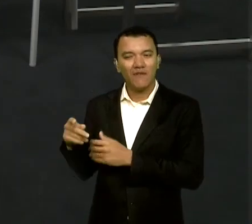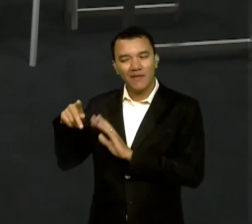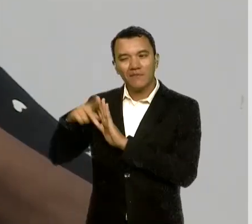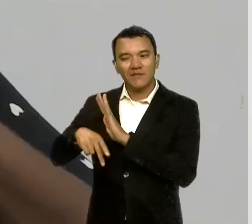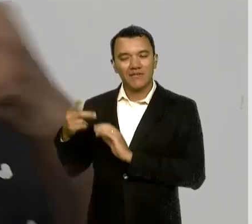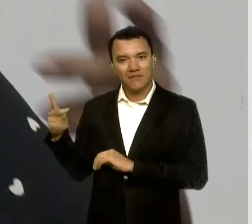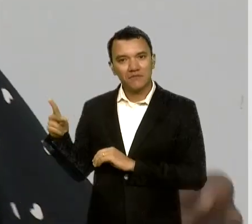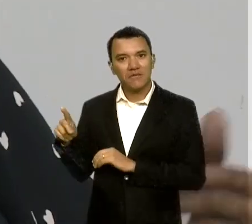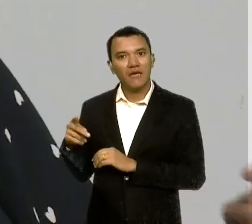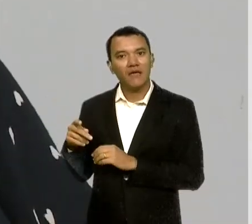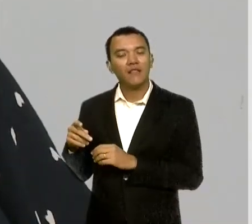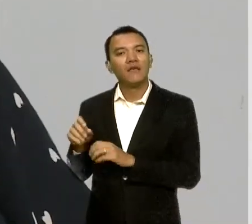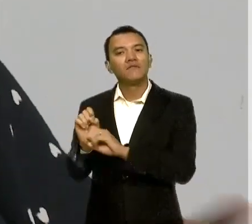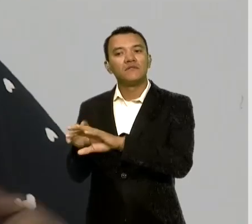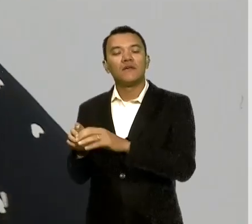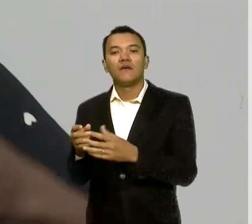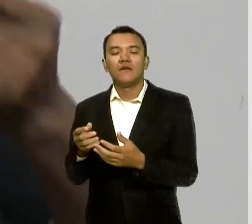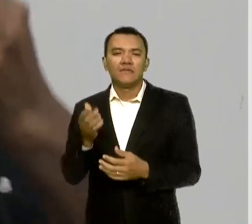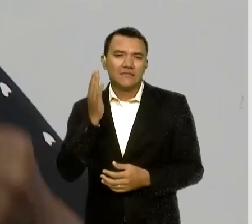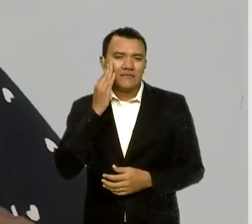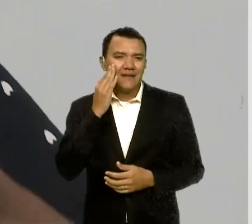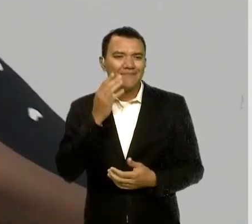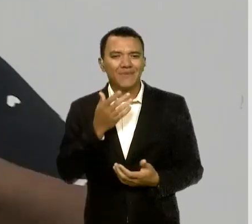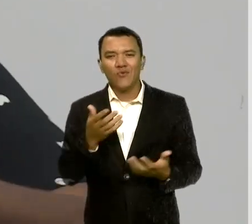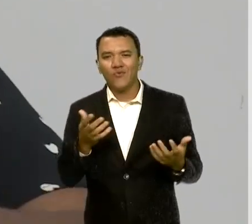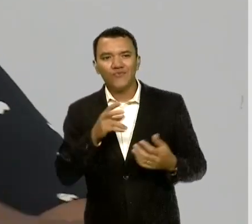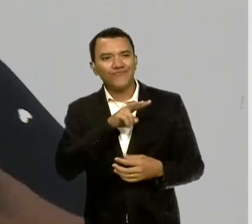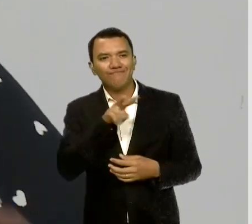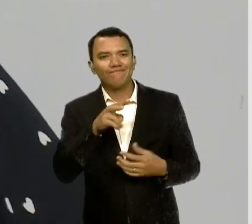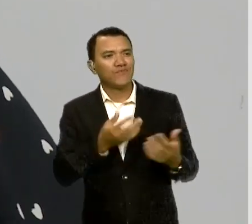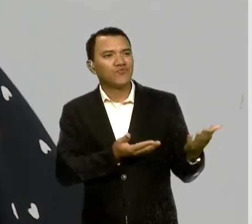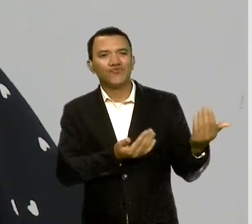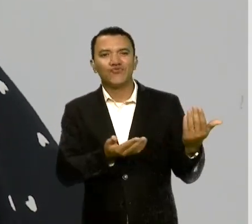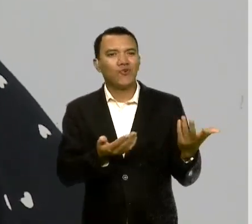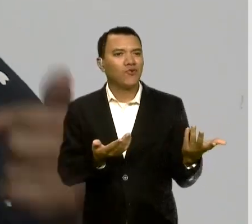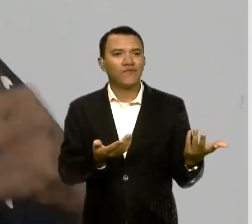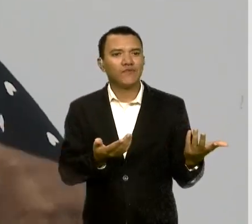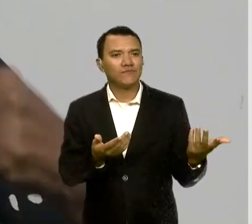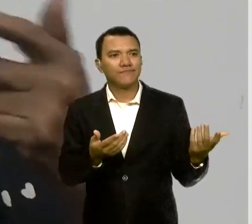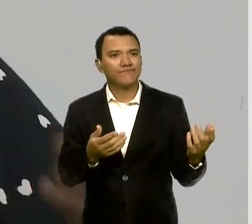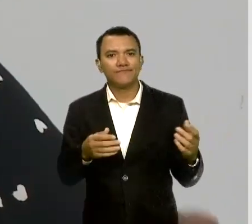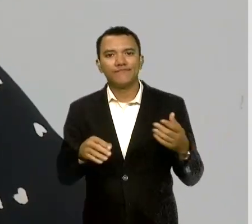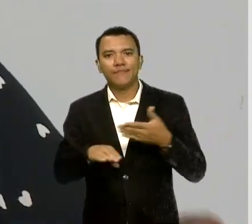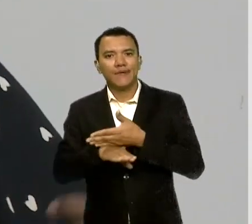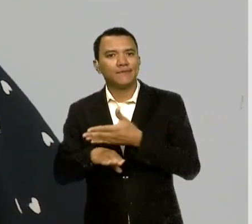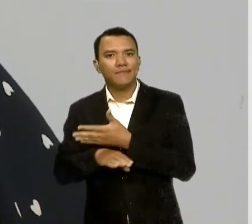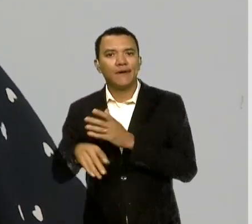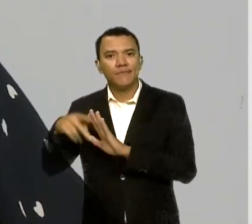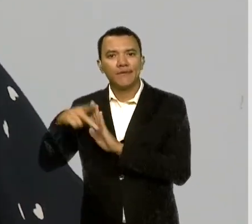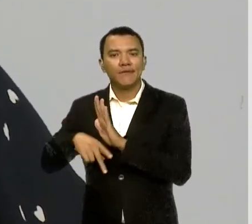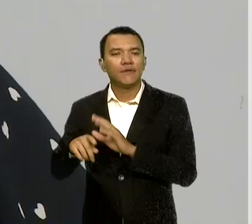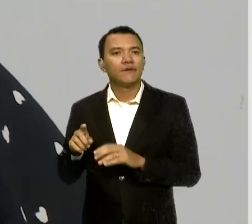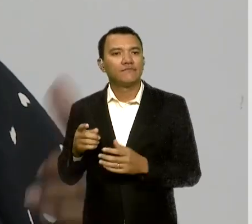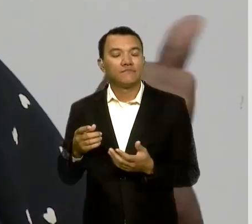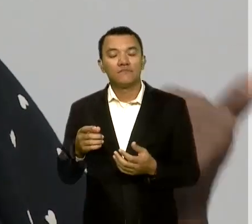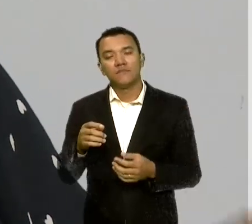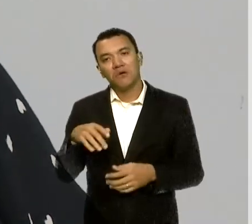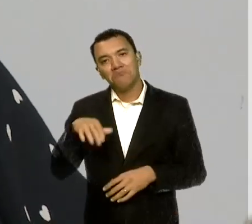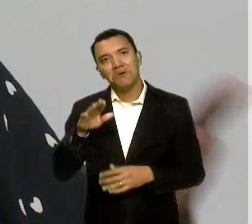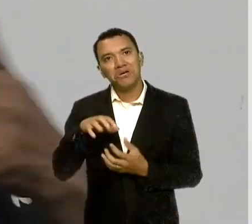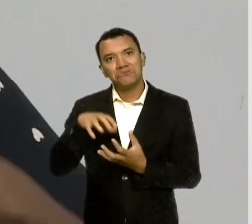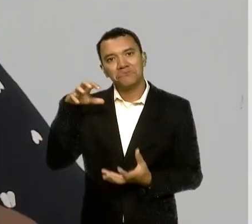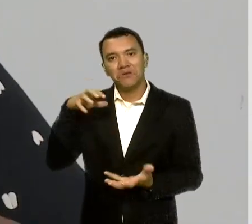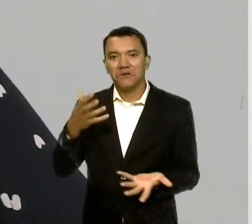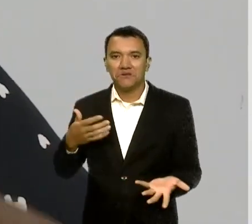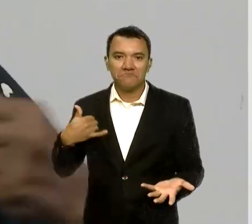a gente sabe que a gente não vê quase o jovem hoje se envolvendo nesses trabalhos. são pessoas com mais idade, né? Sim. Mas aí